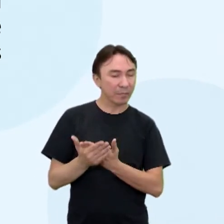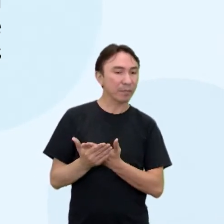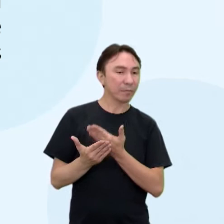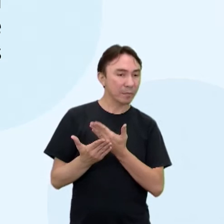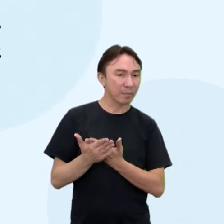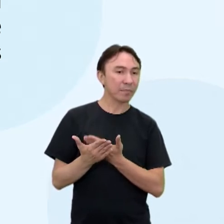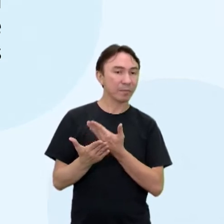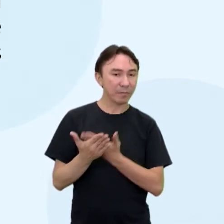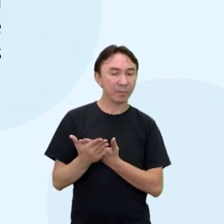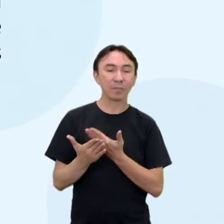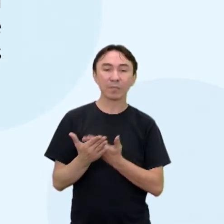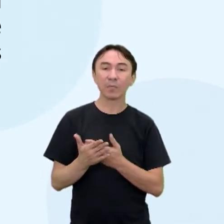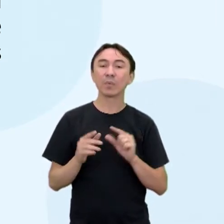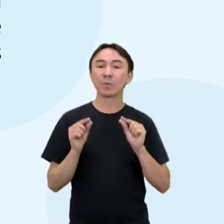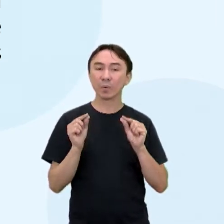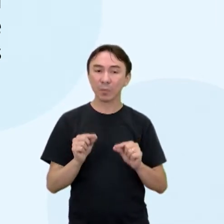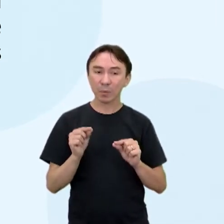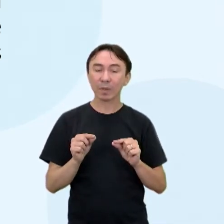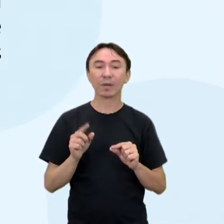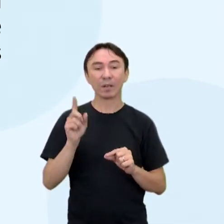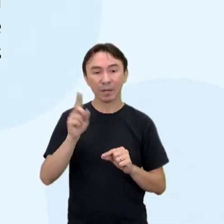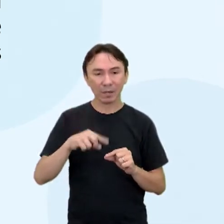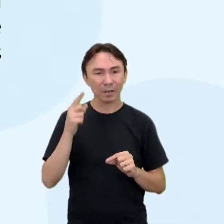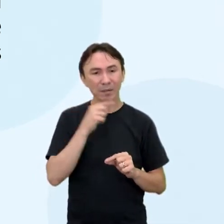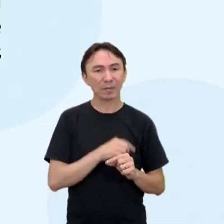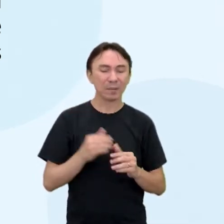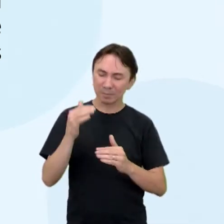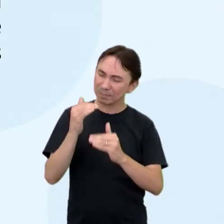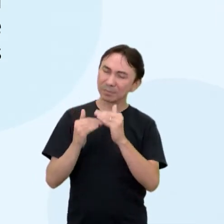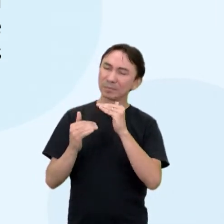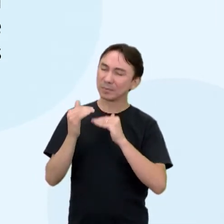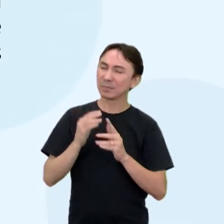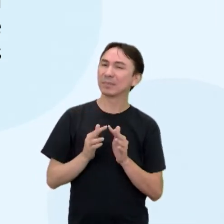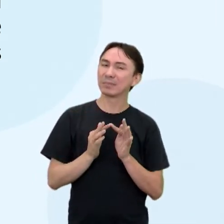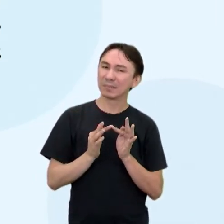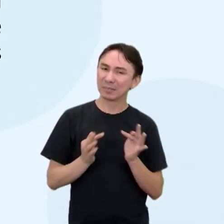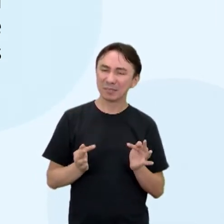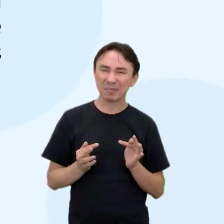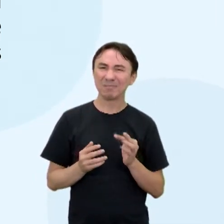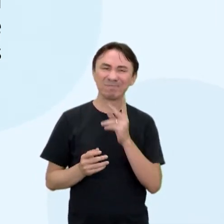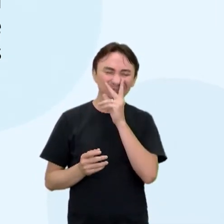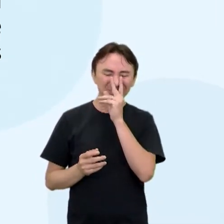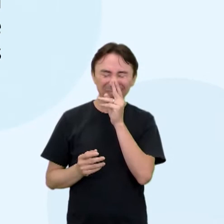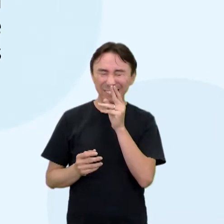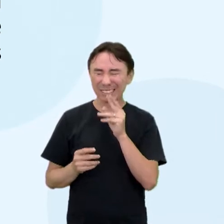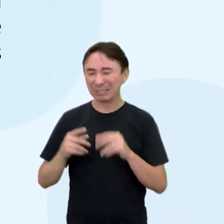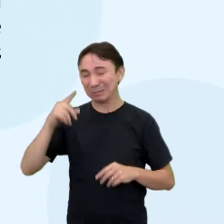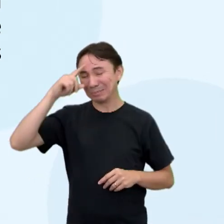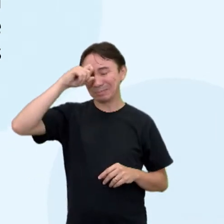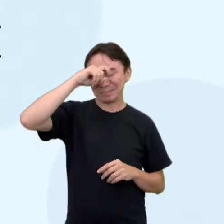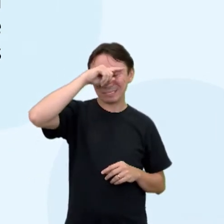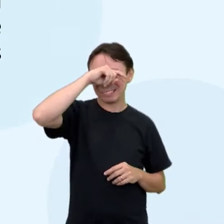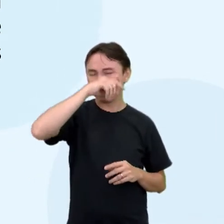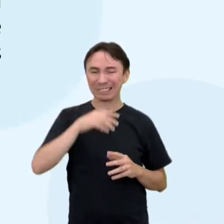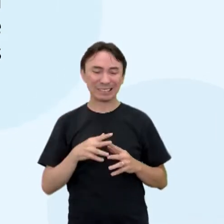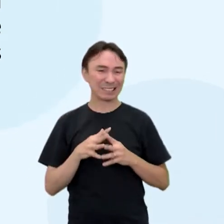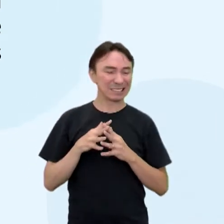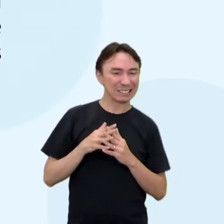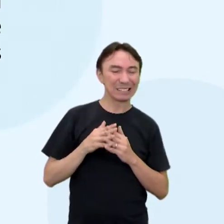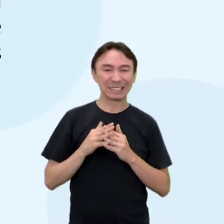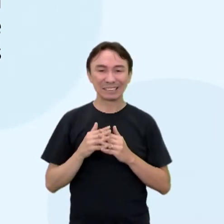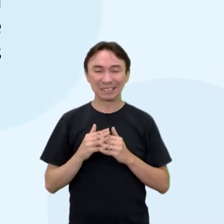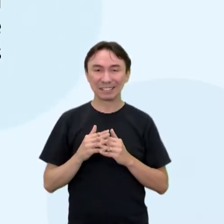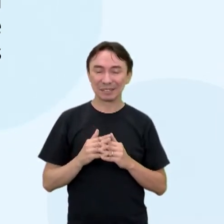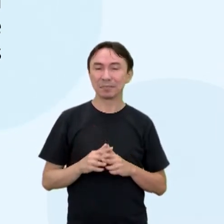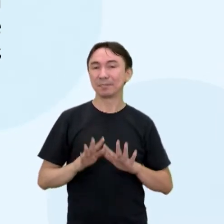a regressão linear simples, tá ok? Num primeiro momento ela parece muito complexa, né, aparecerão muitos símbolos